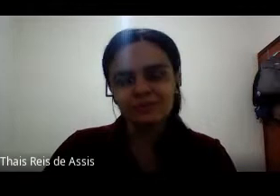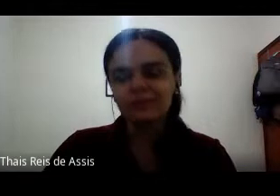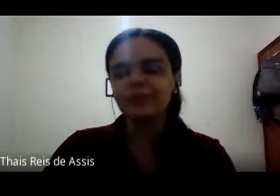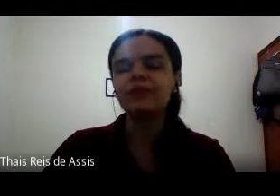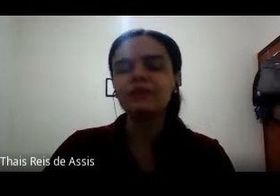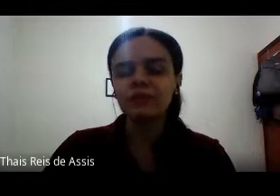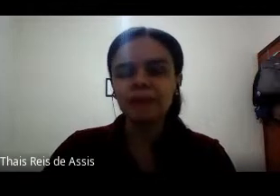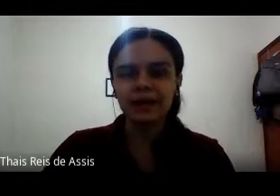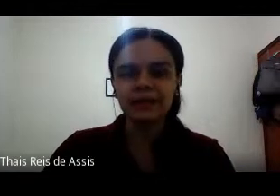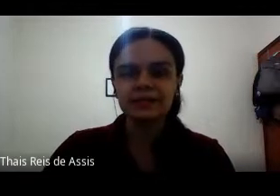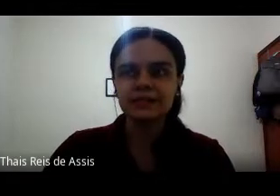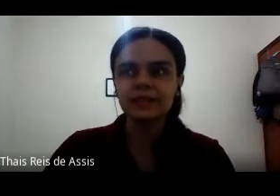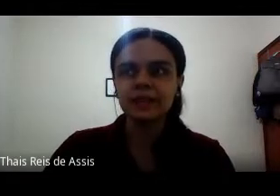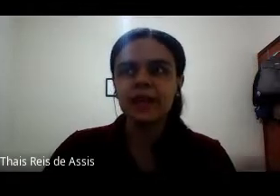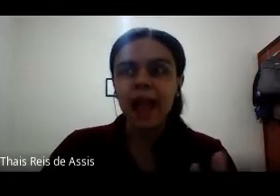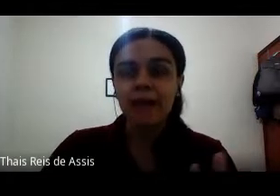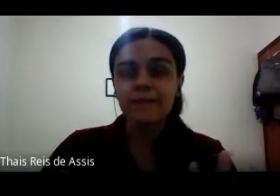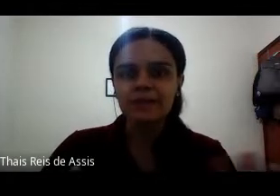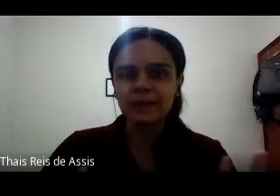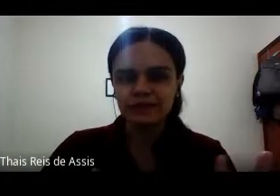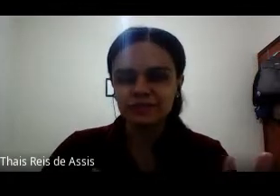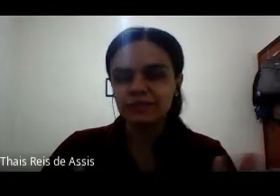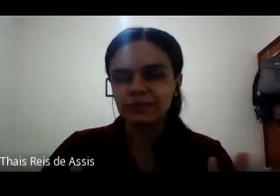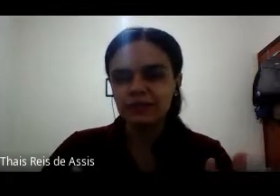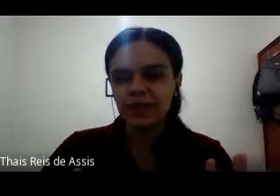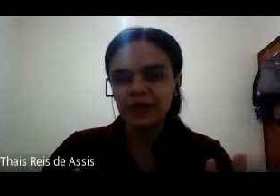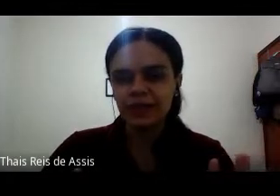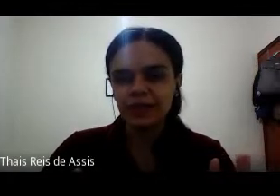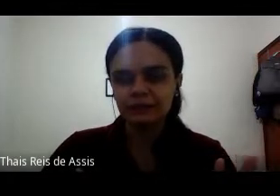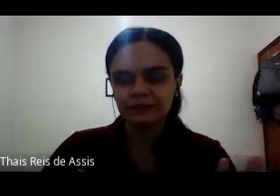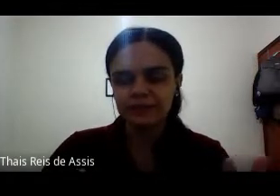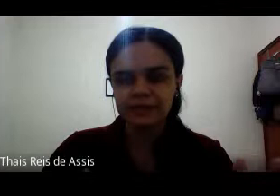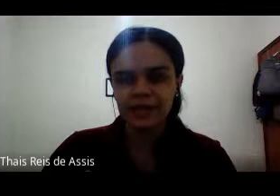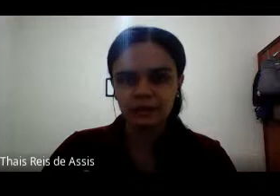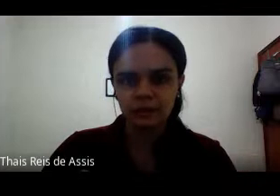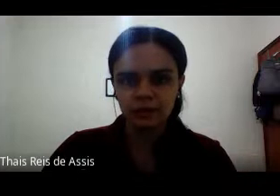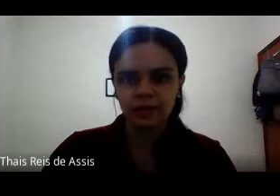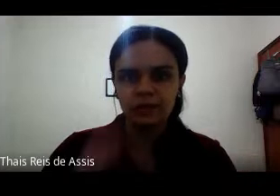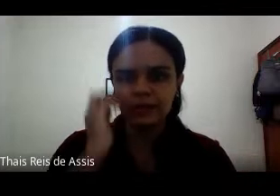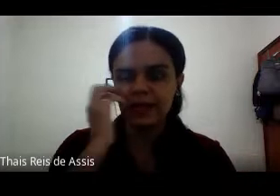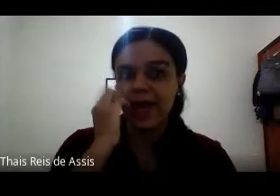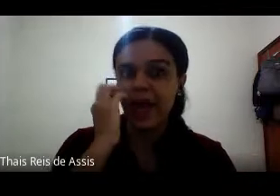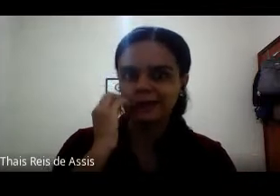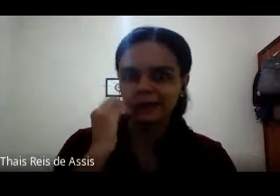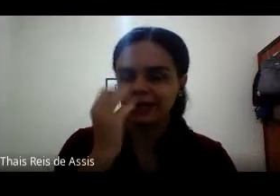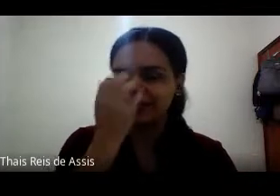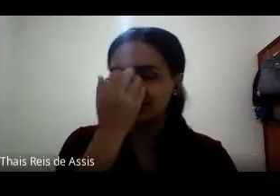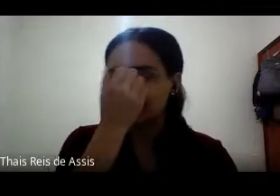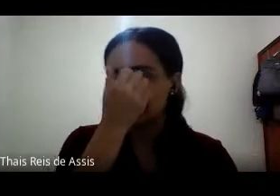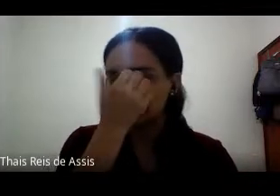atitudes. Por incrível que pareça, assim, a perspectiva do que é certo e do que é